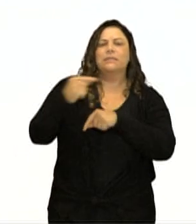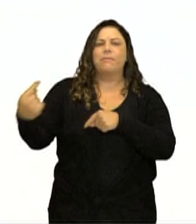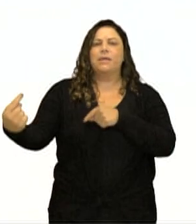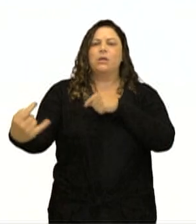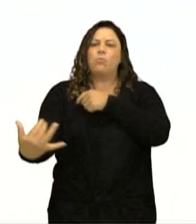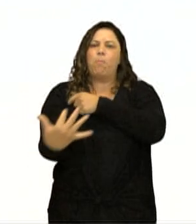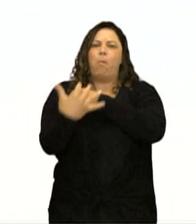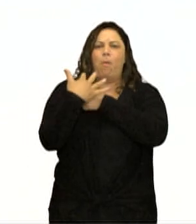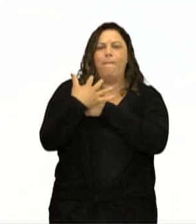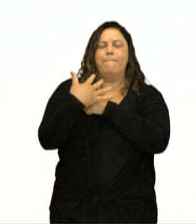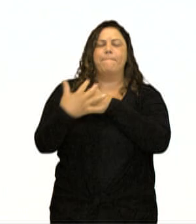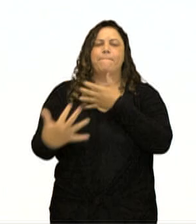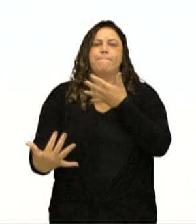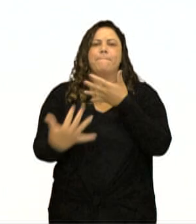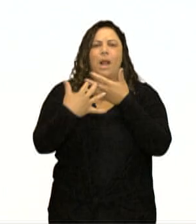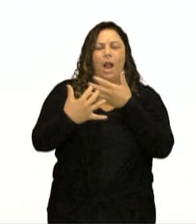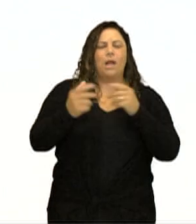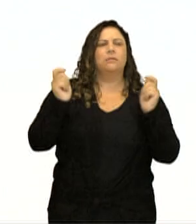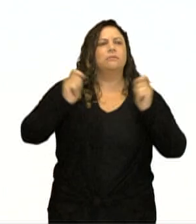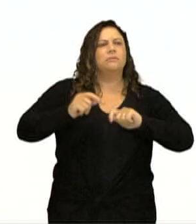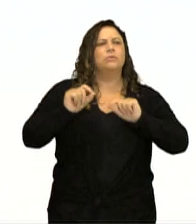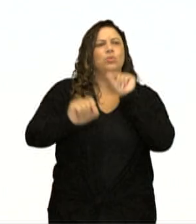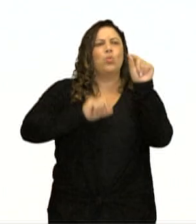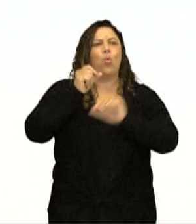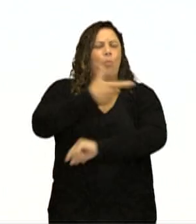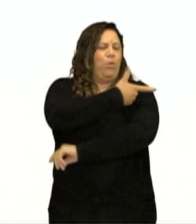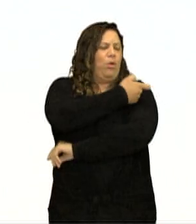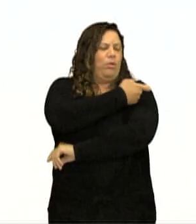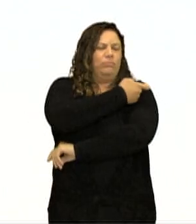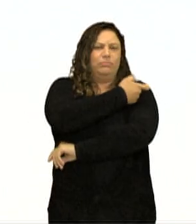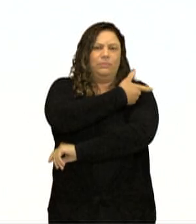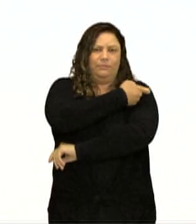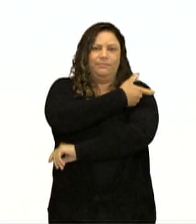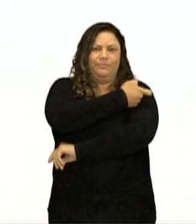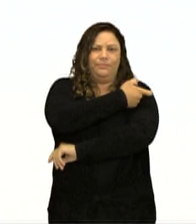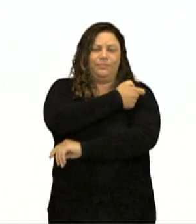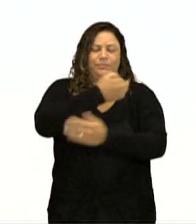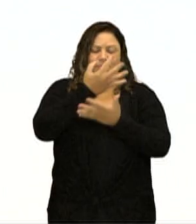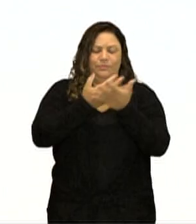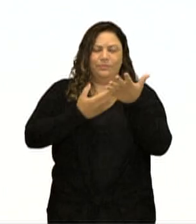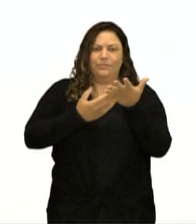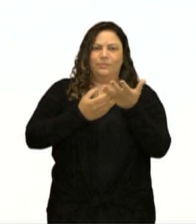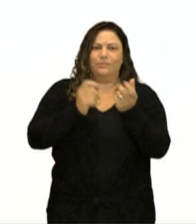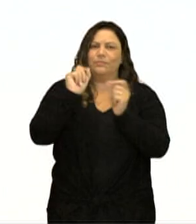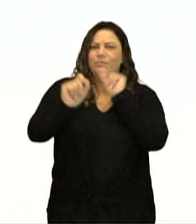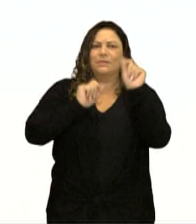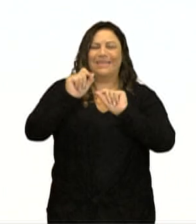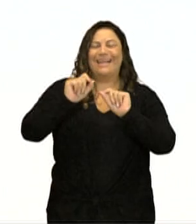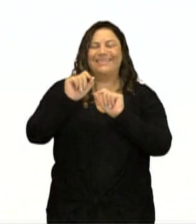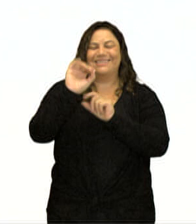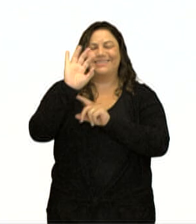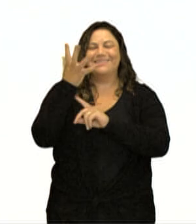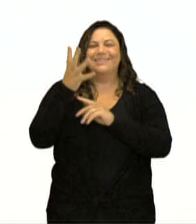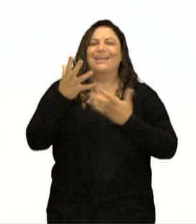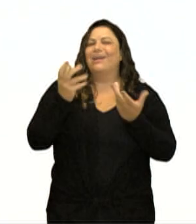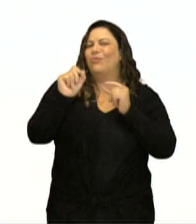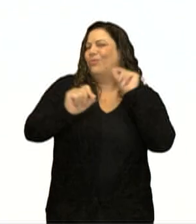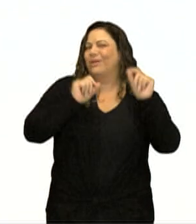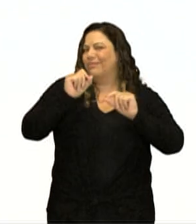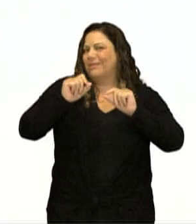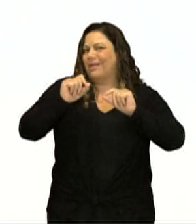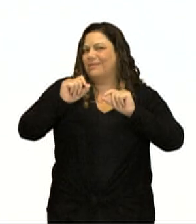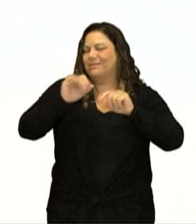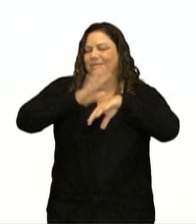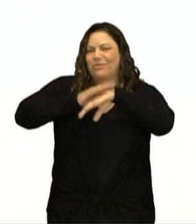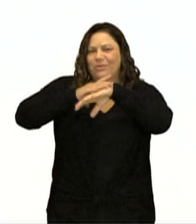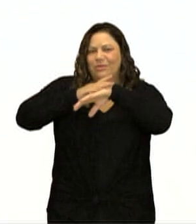estaria imunizado contra aquilo lá. Também existe a criação de células de memória. Por isso tem algumas vacinas, nem todas as